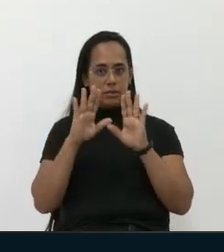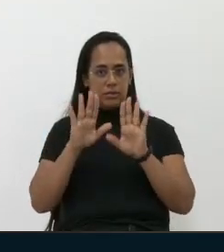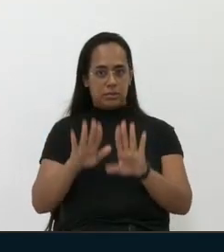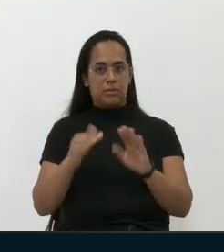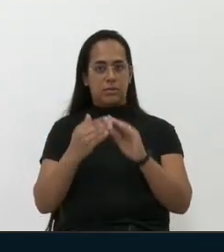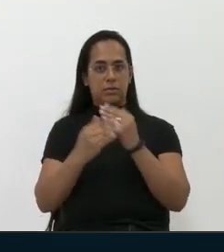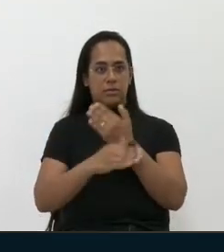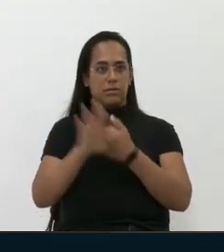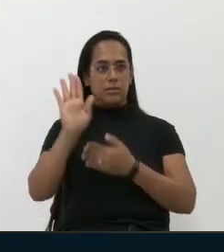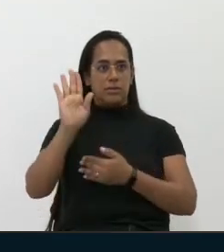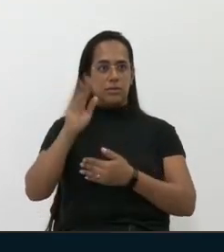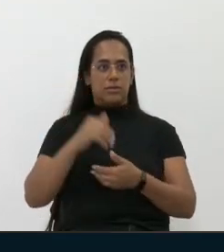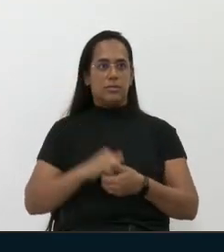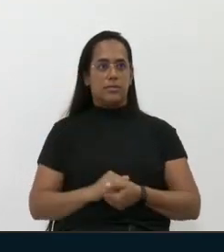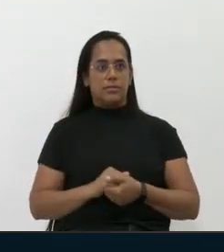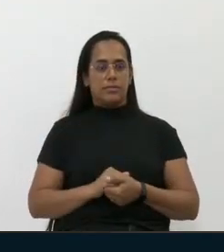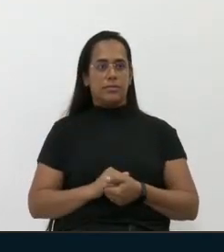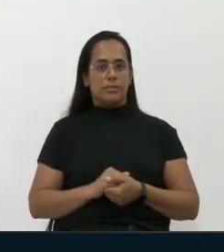se manifestem.